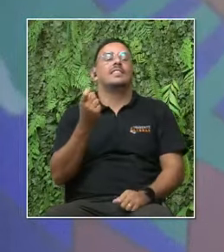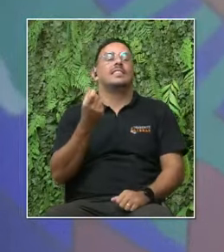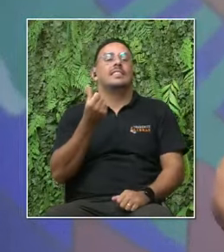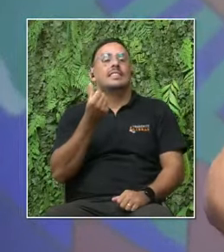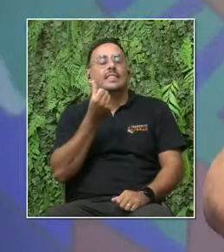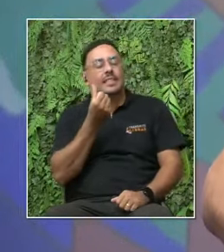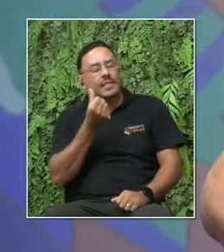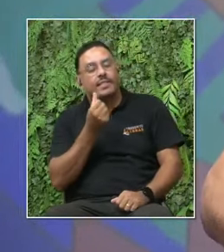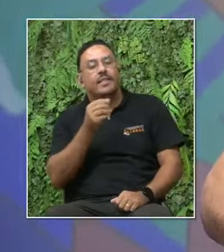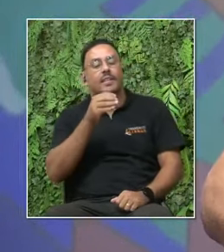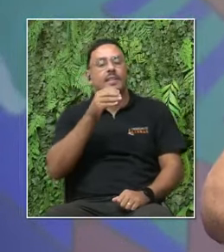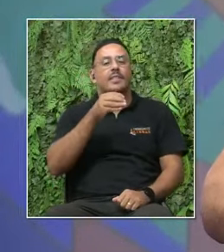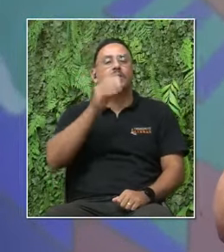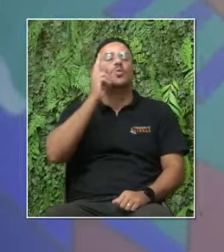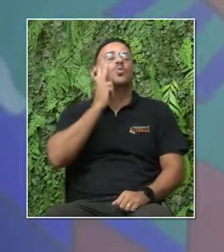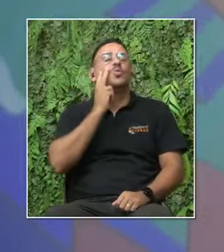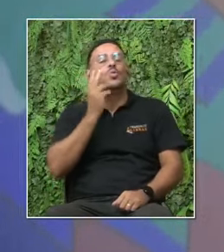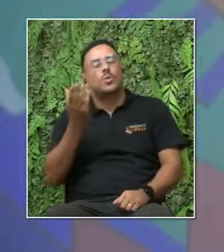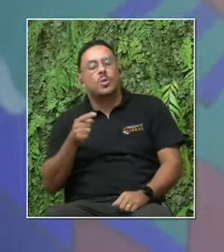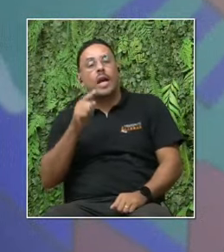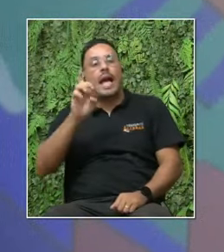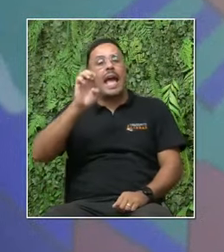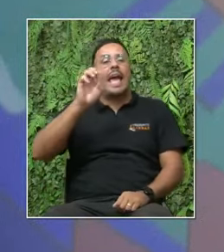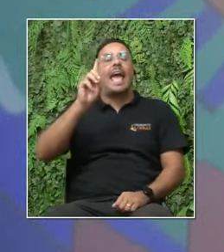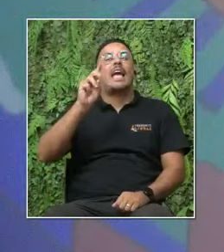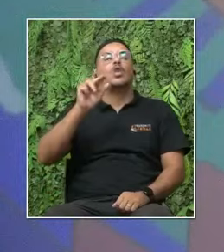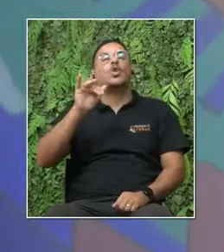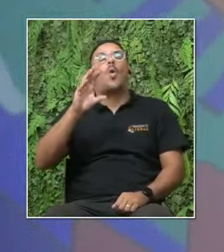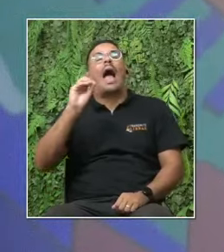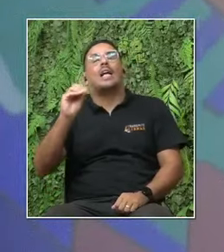FP nosso querido